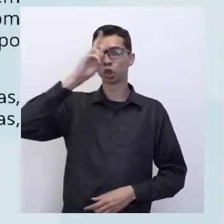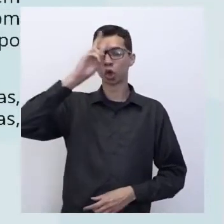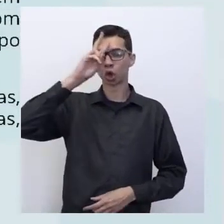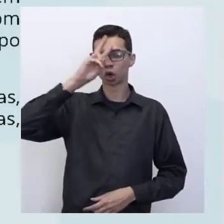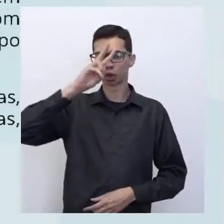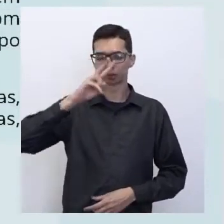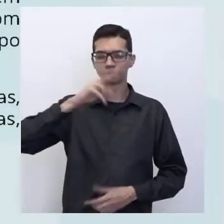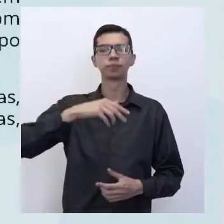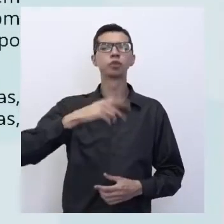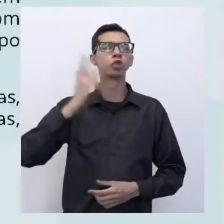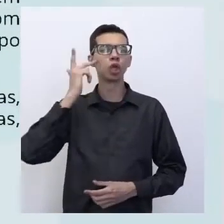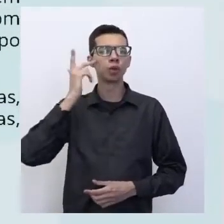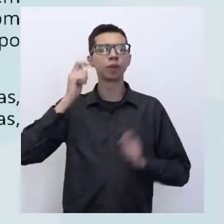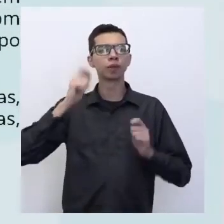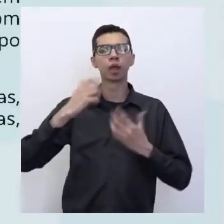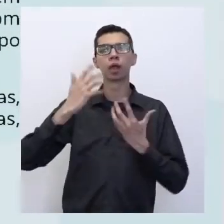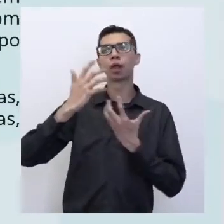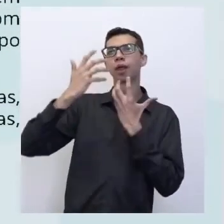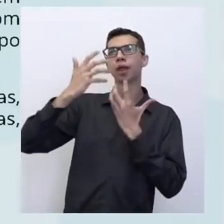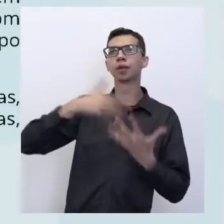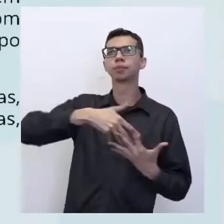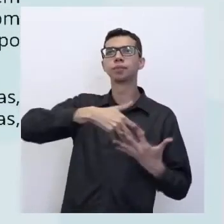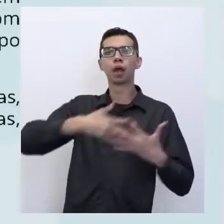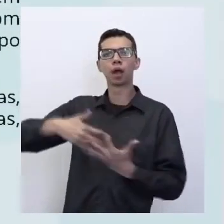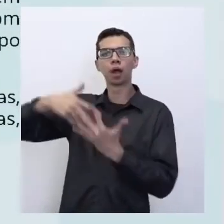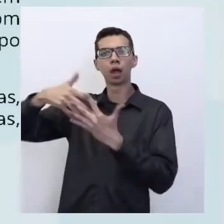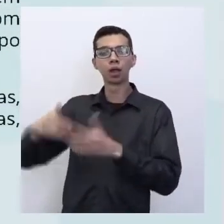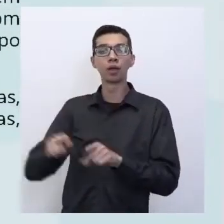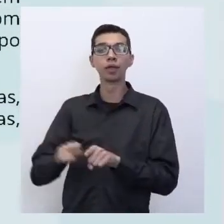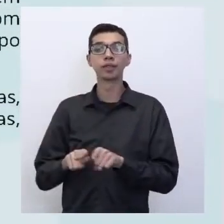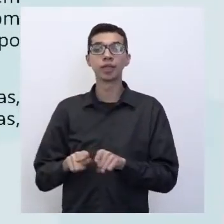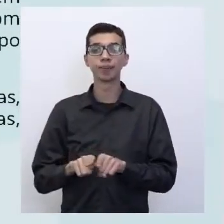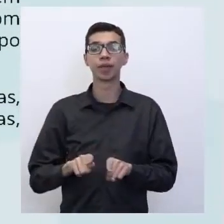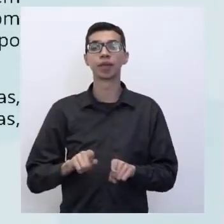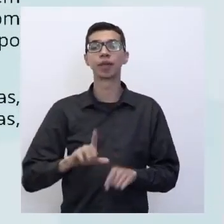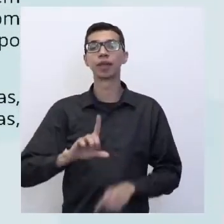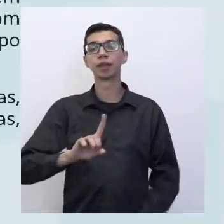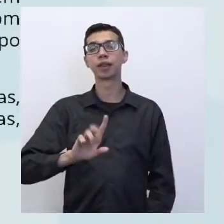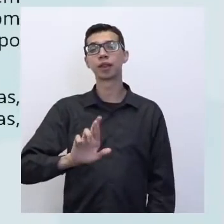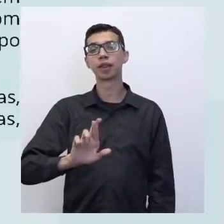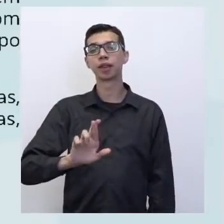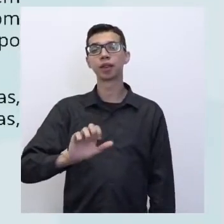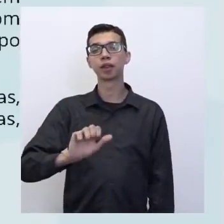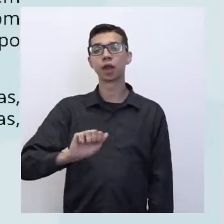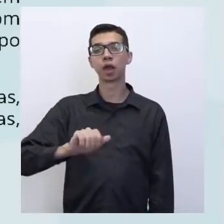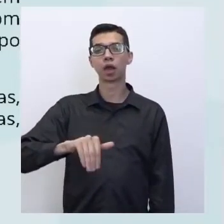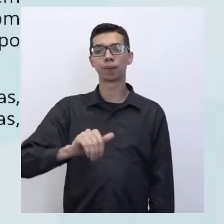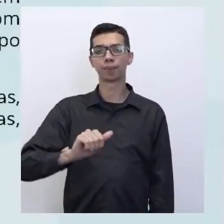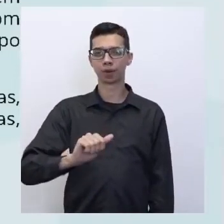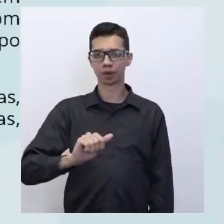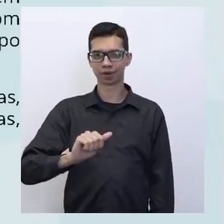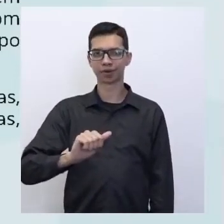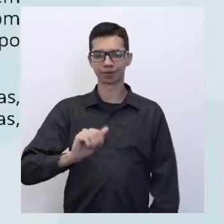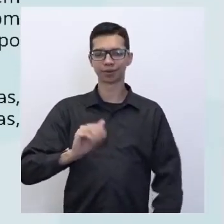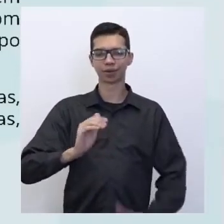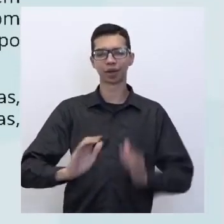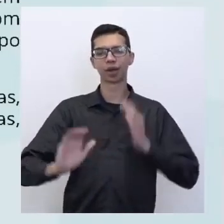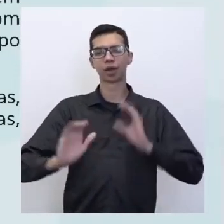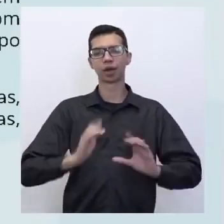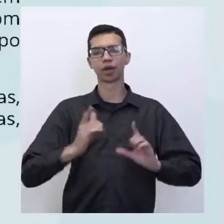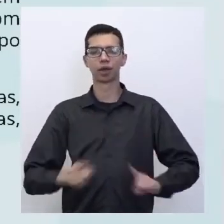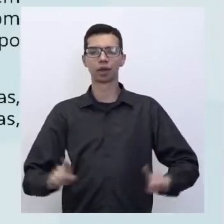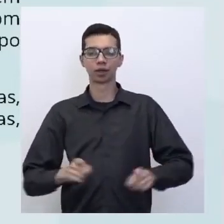drama cantado e a opereta, que também é cantada. Existem também musicais que usam de música de MPB,